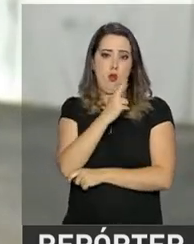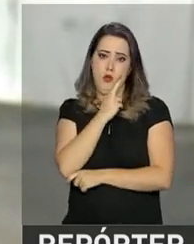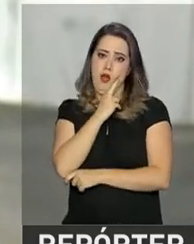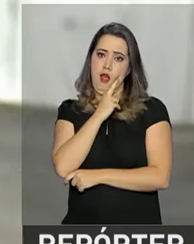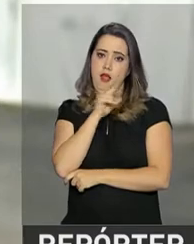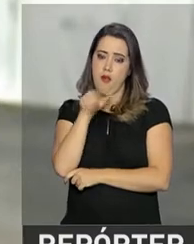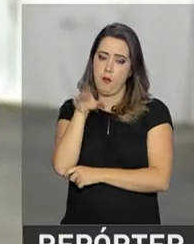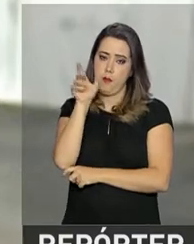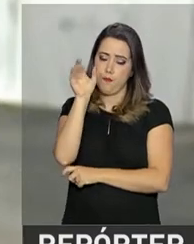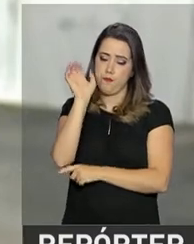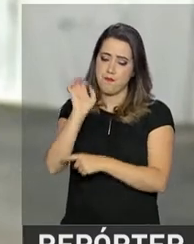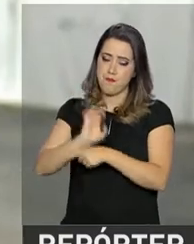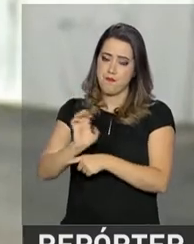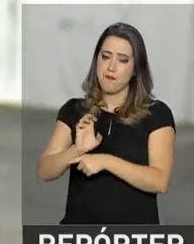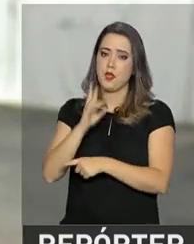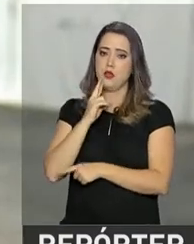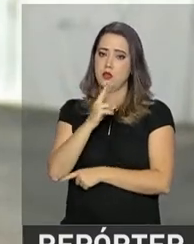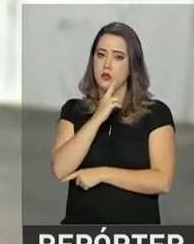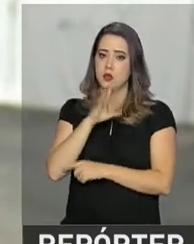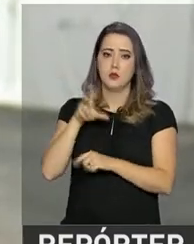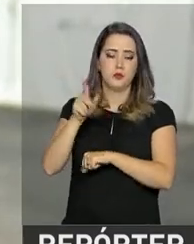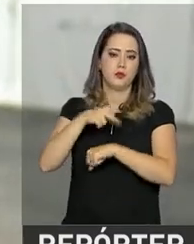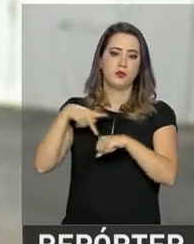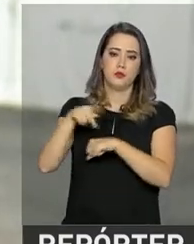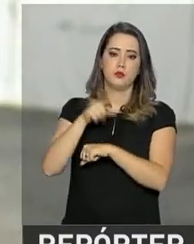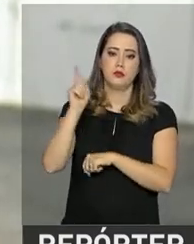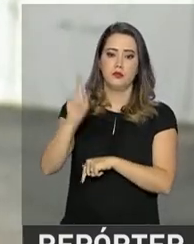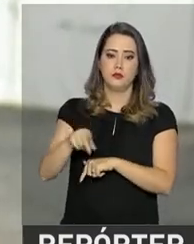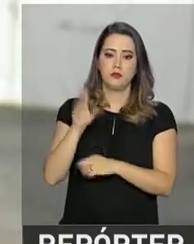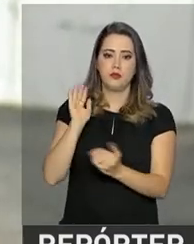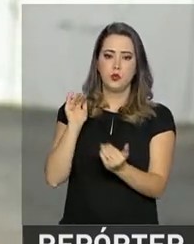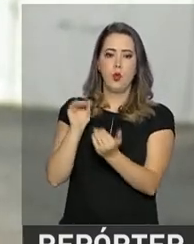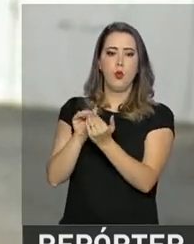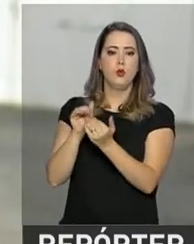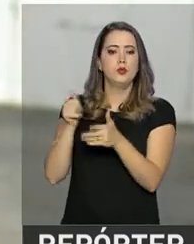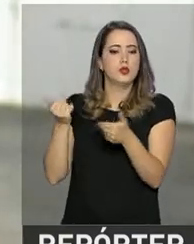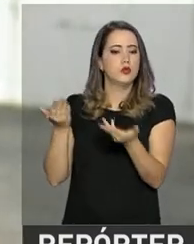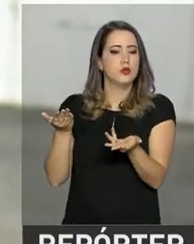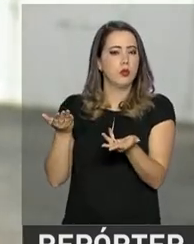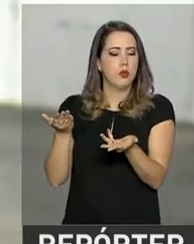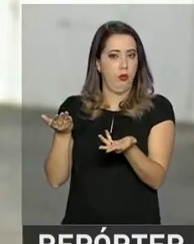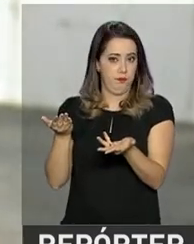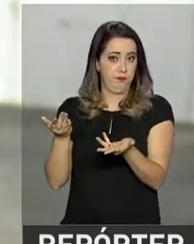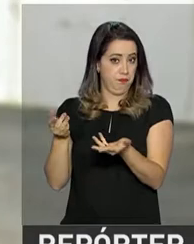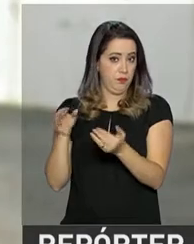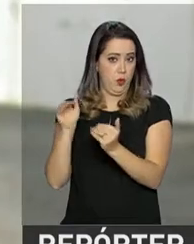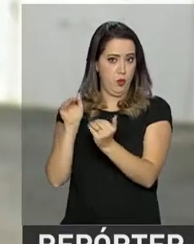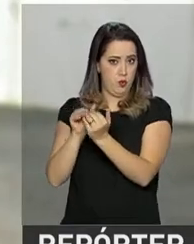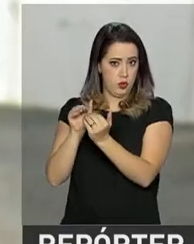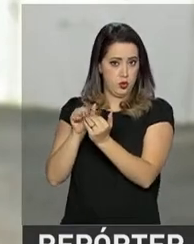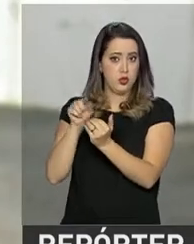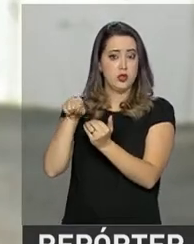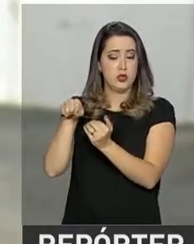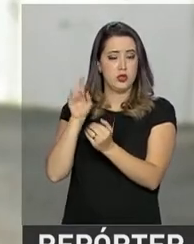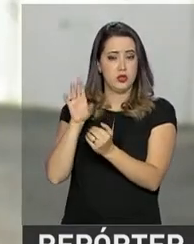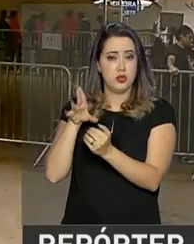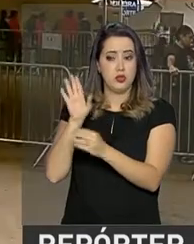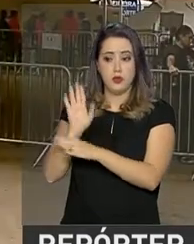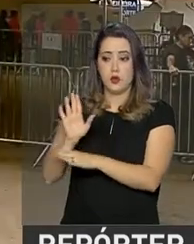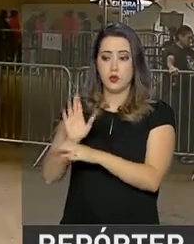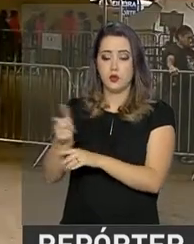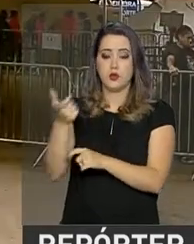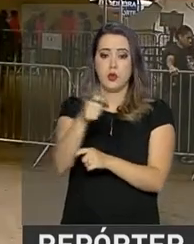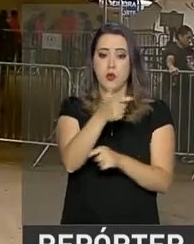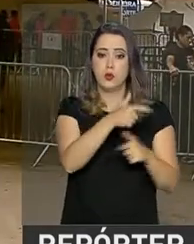lugar ea todo o país a operação acolhida ela visa apoiar nem outras esferas do estado no